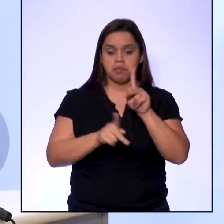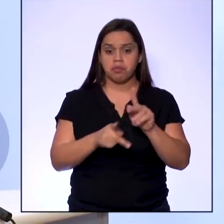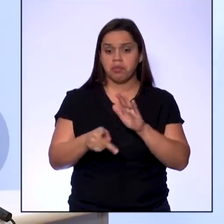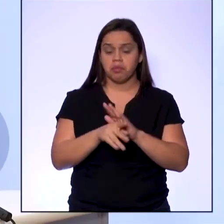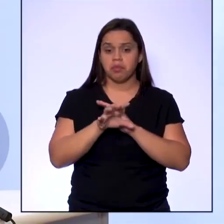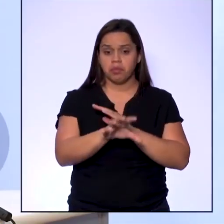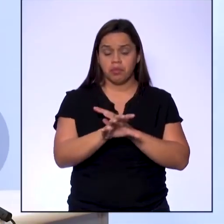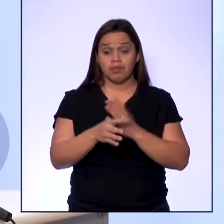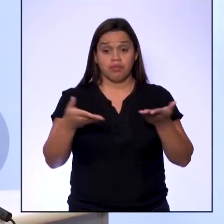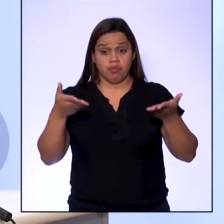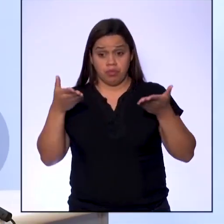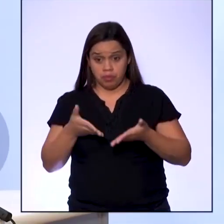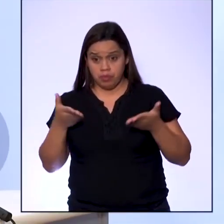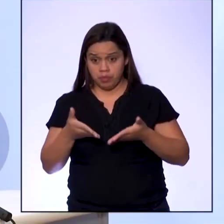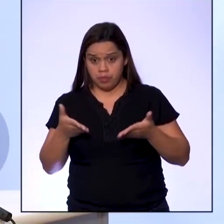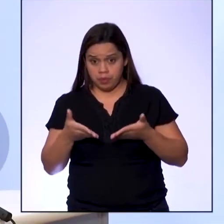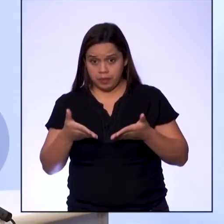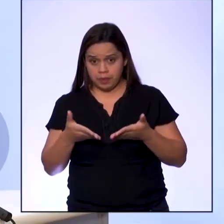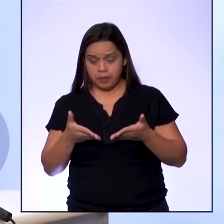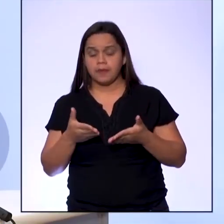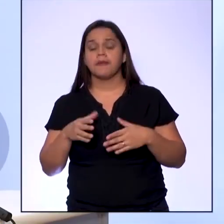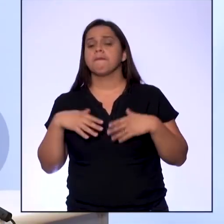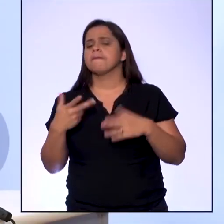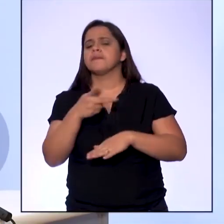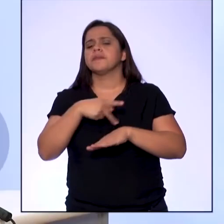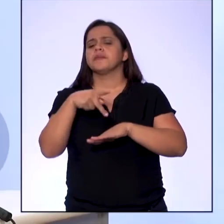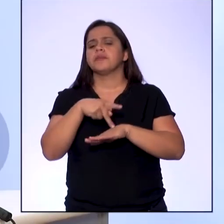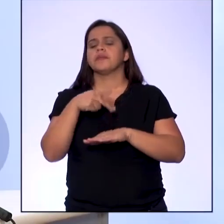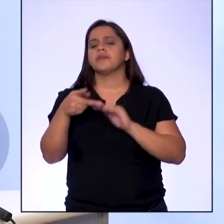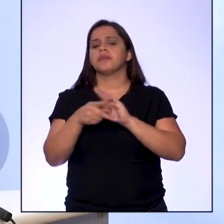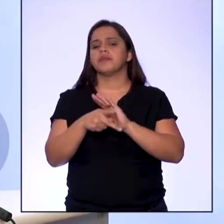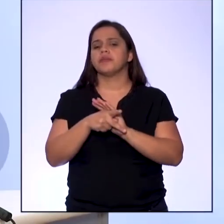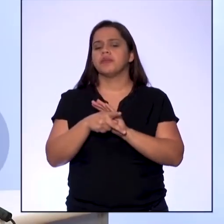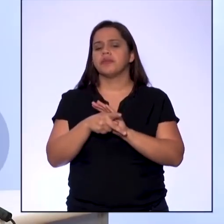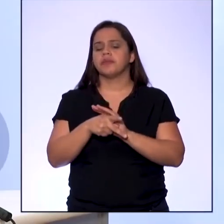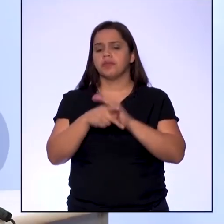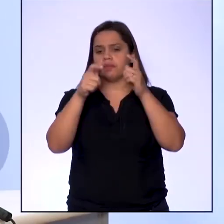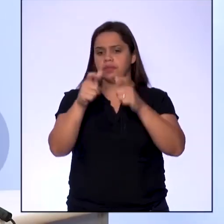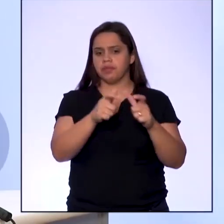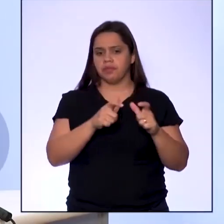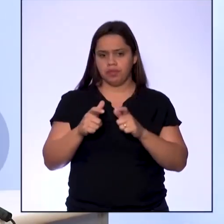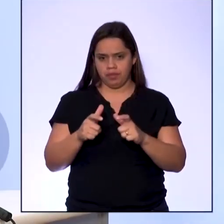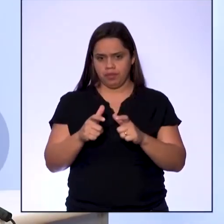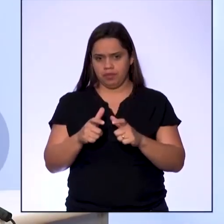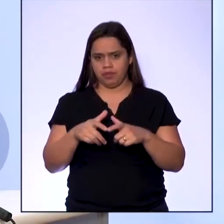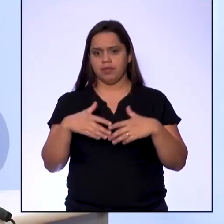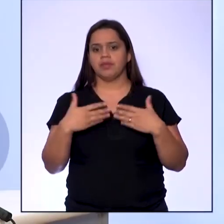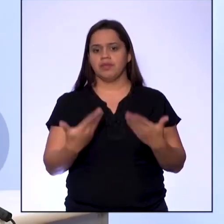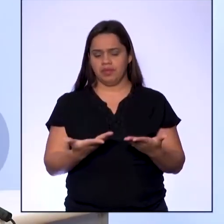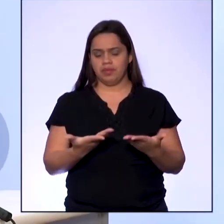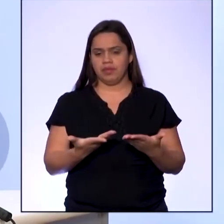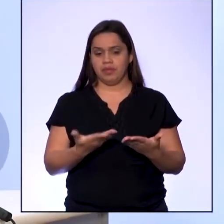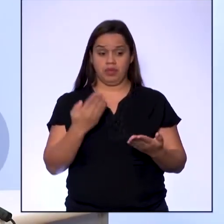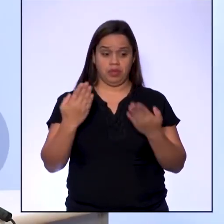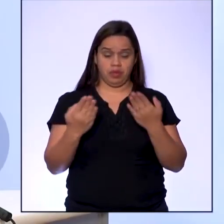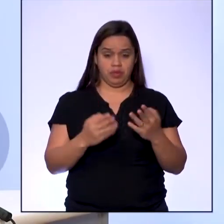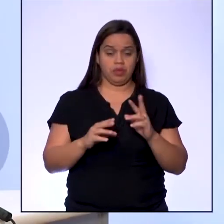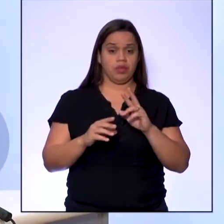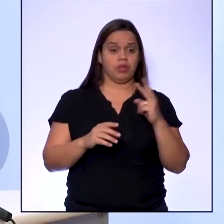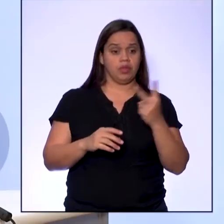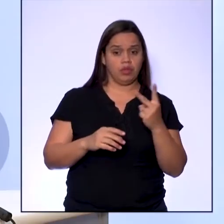a América foi Cristóvão Colombo, por isso que a gente denomina aí de pré-colombiana. Então, qual civilização pertencia a cada imagem, né? Vocês vão